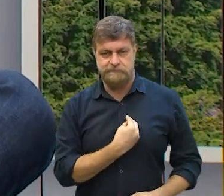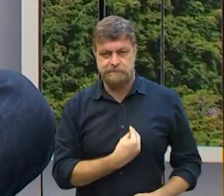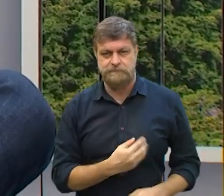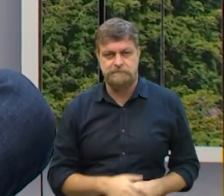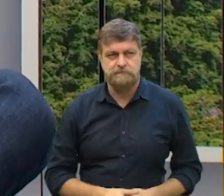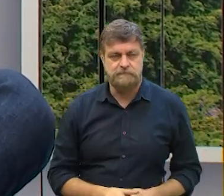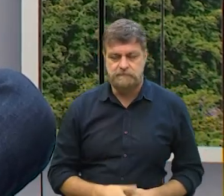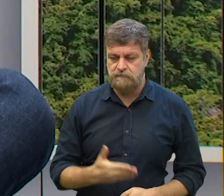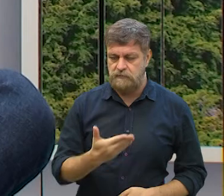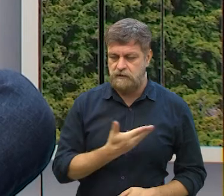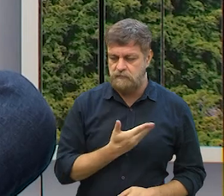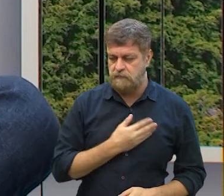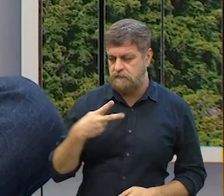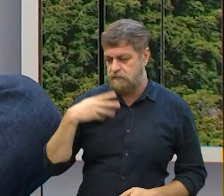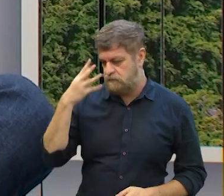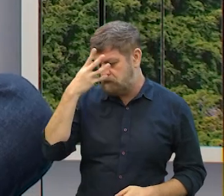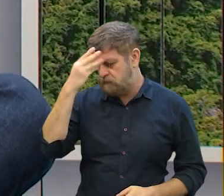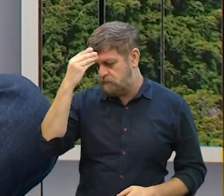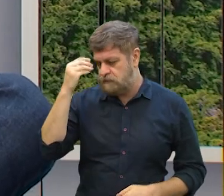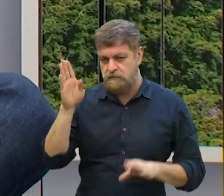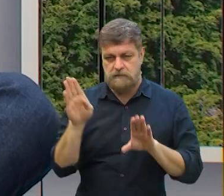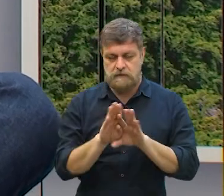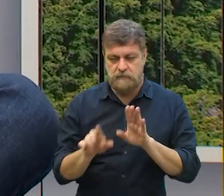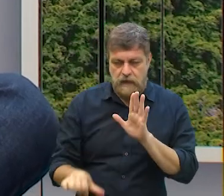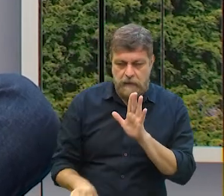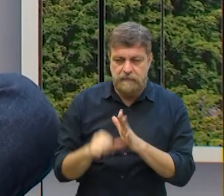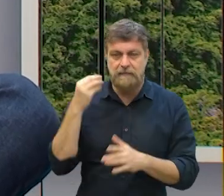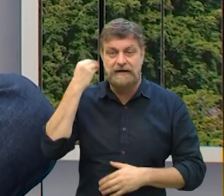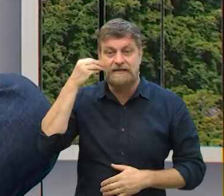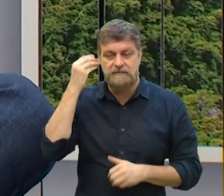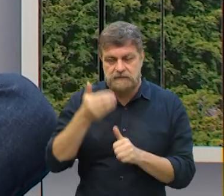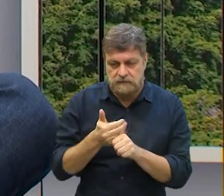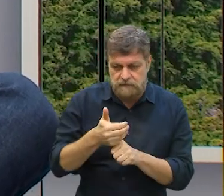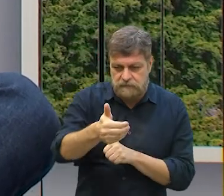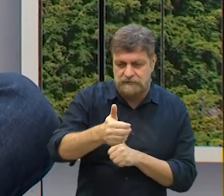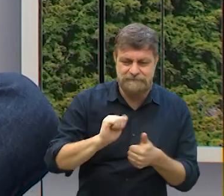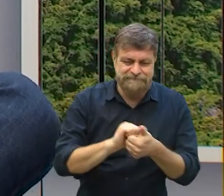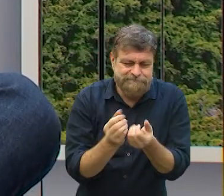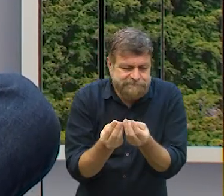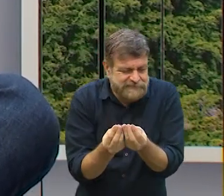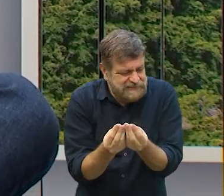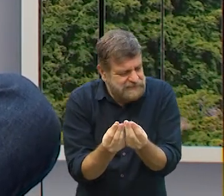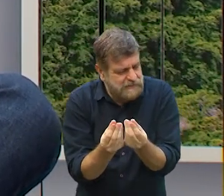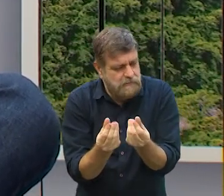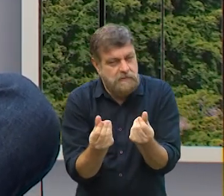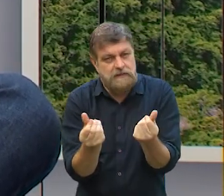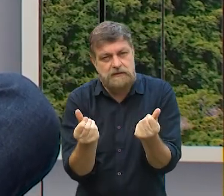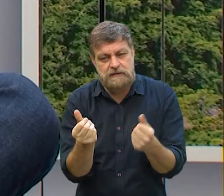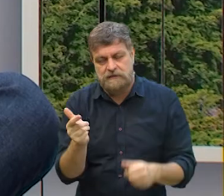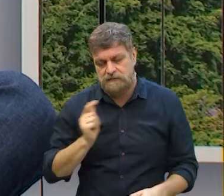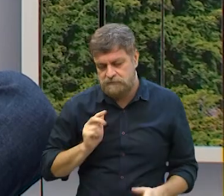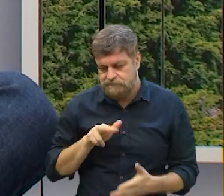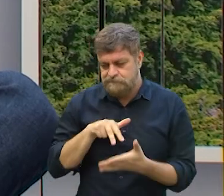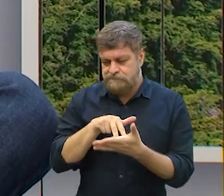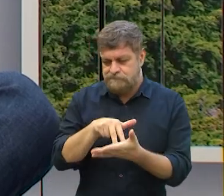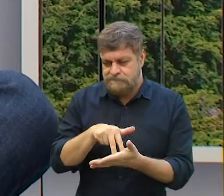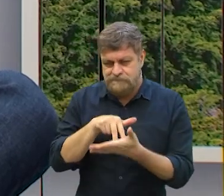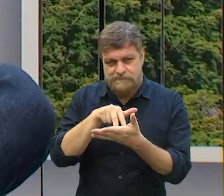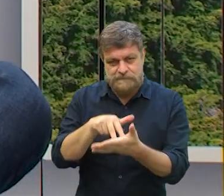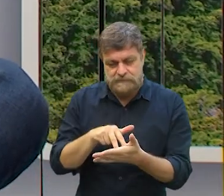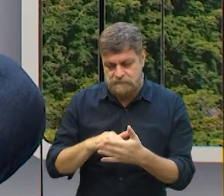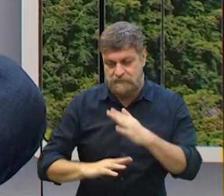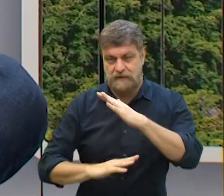presente. Amigo Marcelo da Farmácia, vereador de primeiro mandato, mas com uma qualidade que vem aí